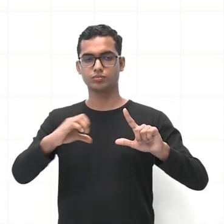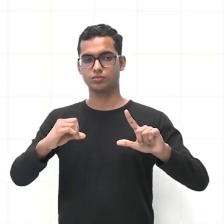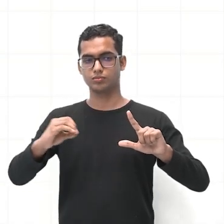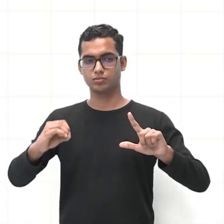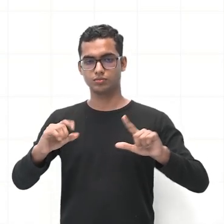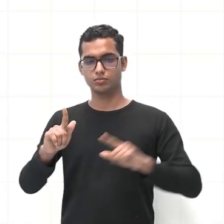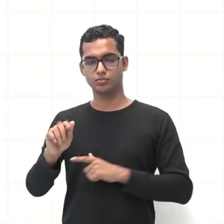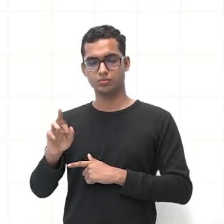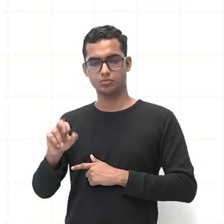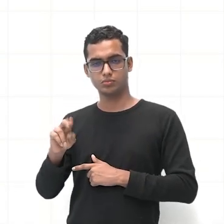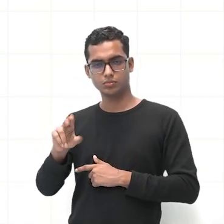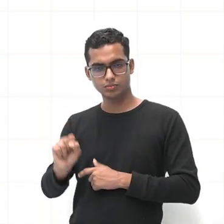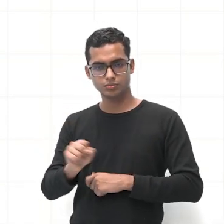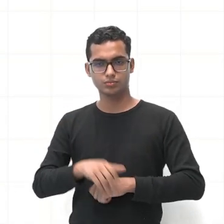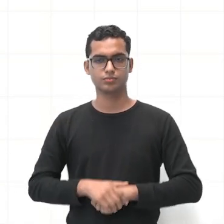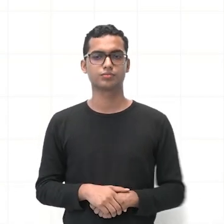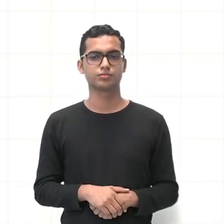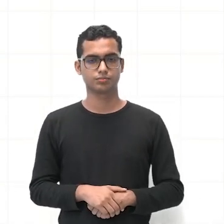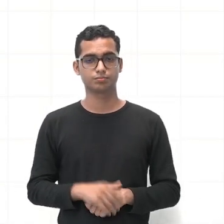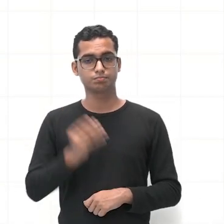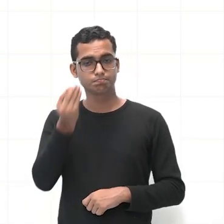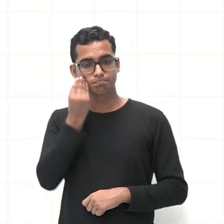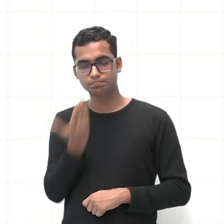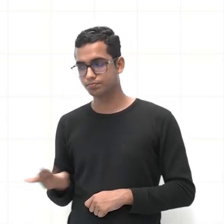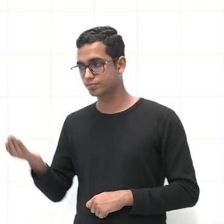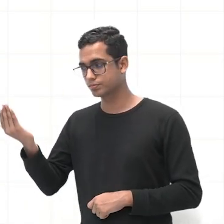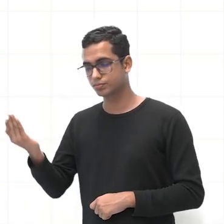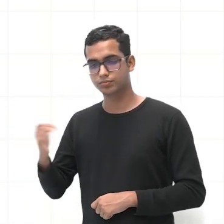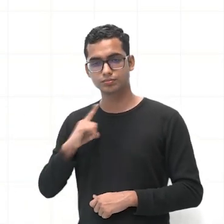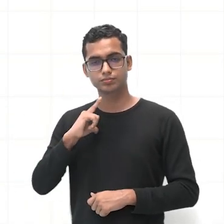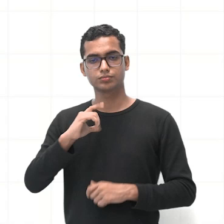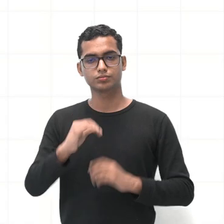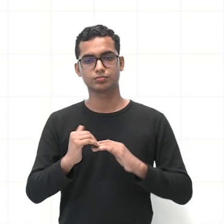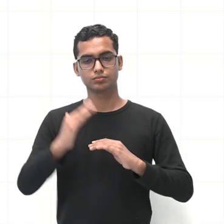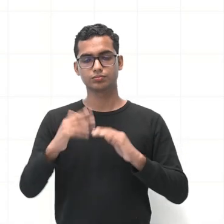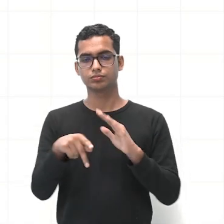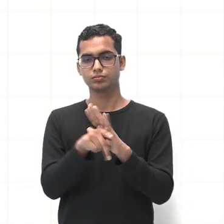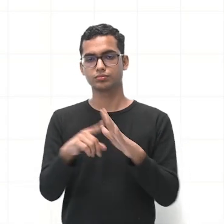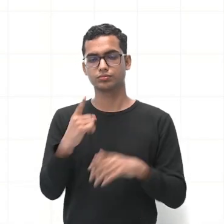graus. Então, quando a gente observa a presença desse ângulo